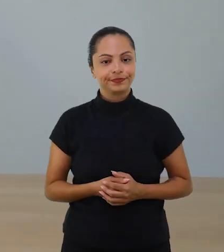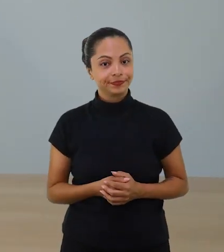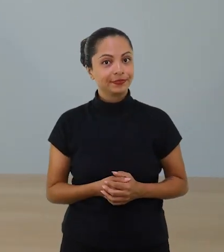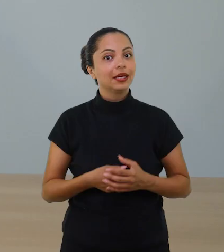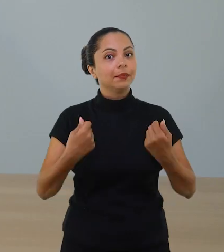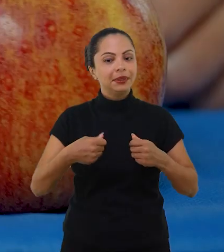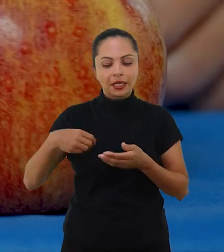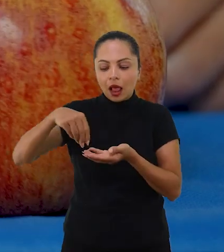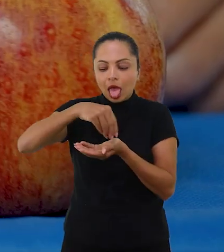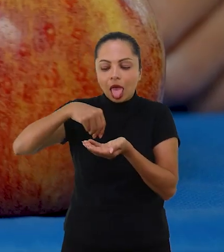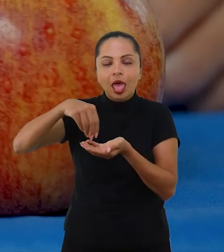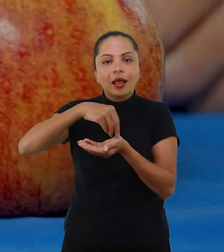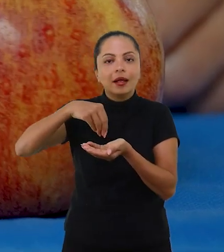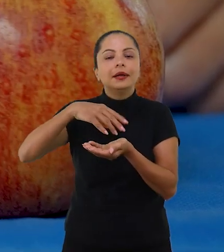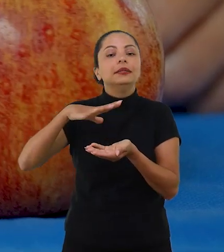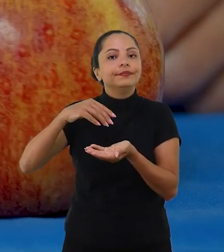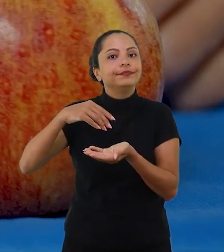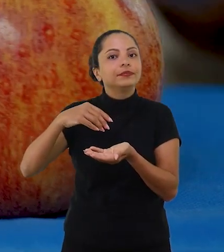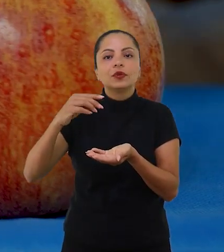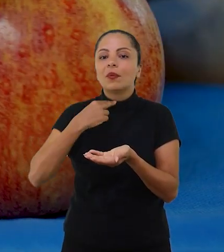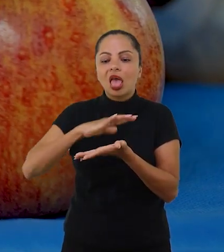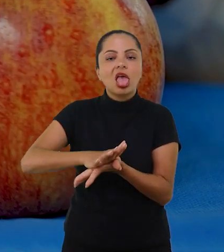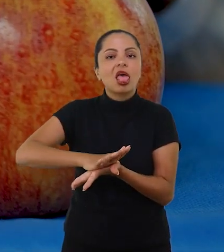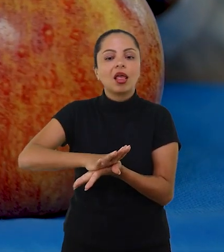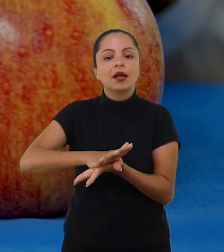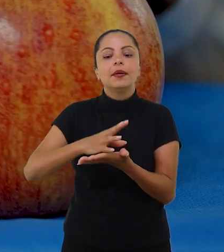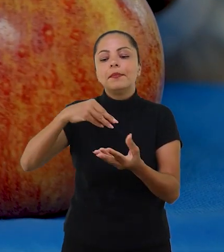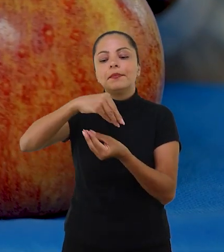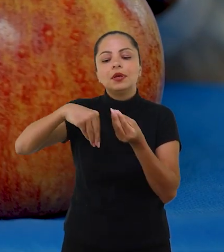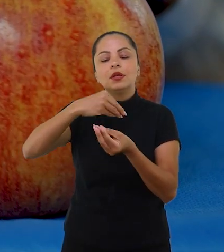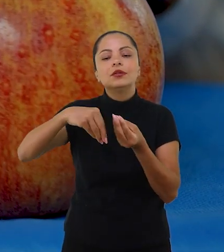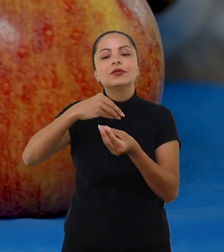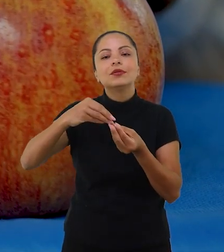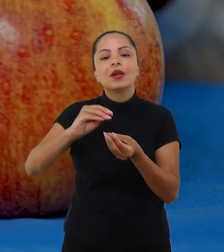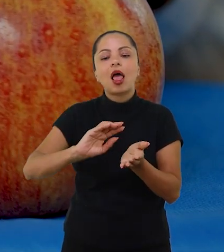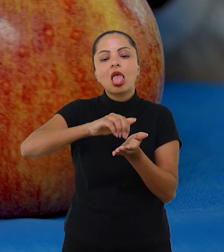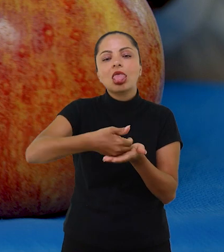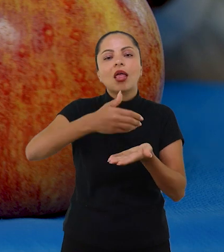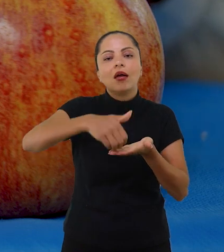ingeridos inteiros. Para isso, vamos misturar os grânulos com um pouco de purê de maçã.